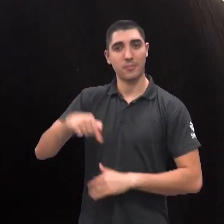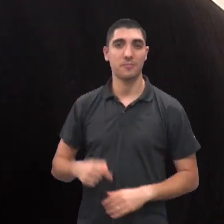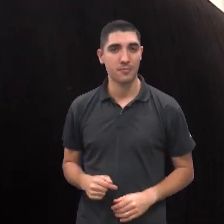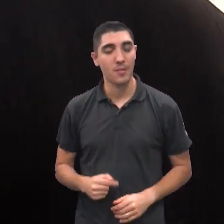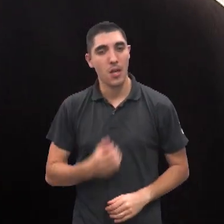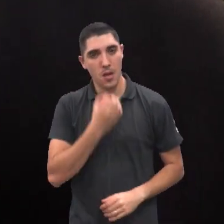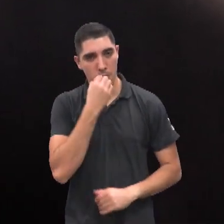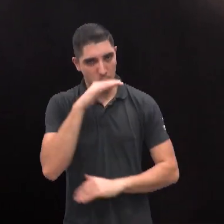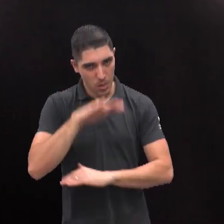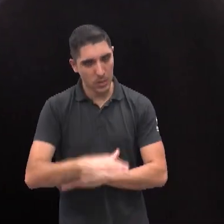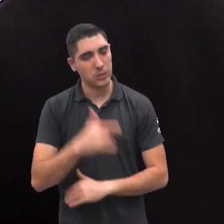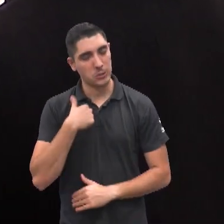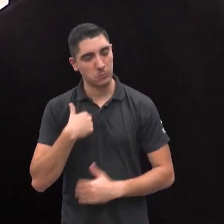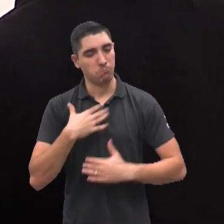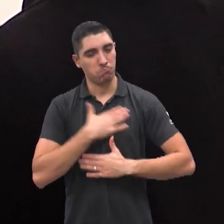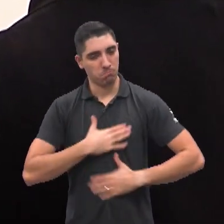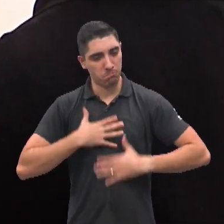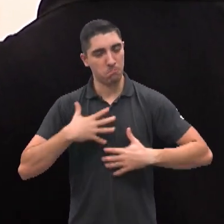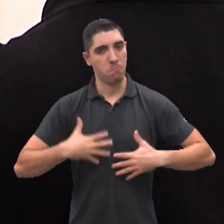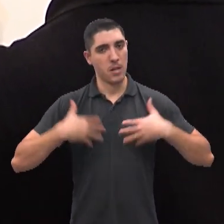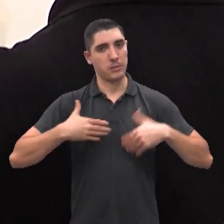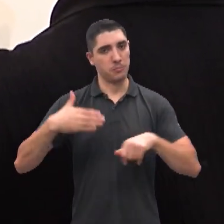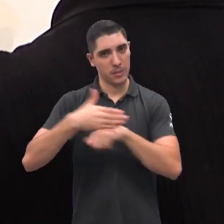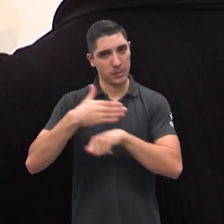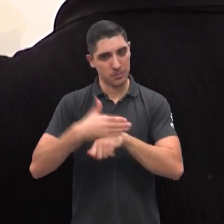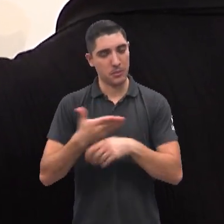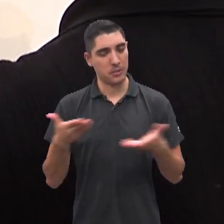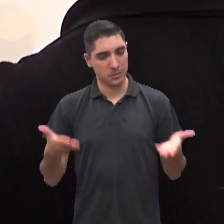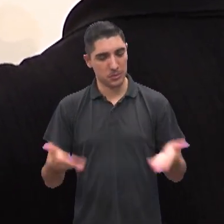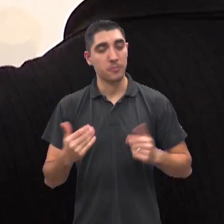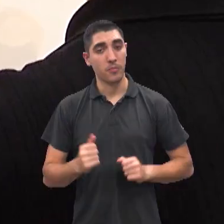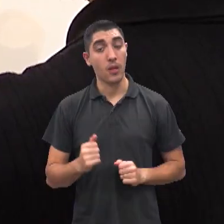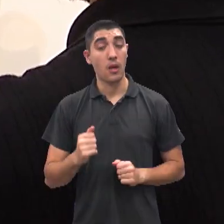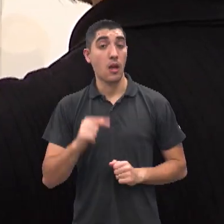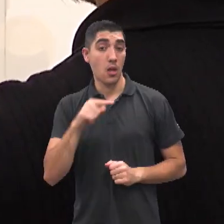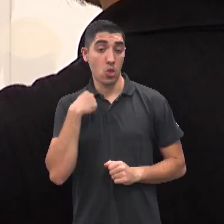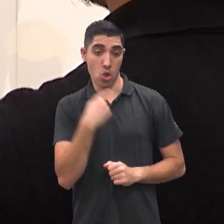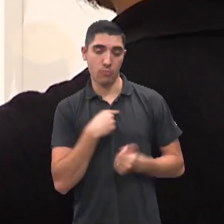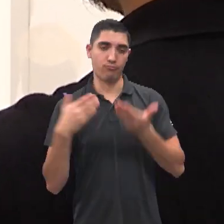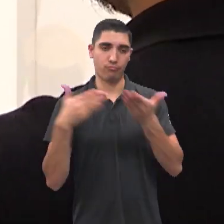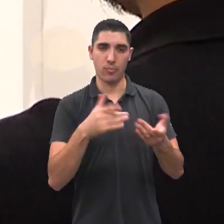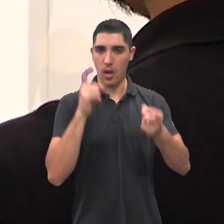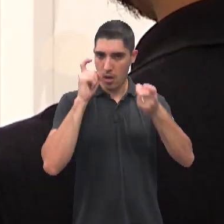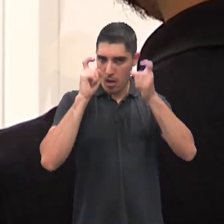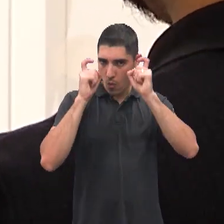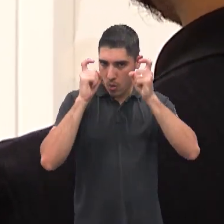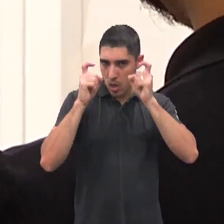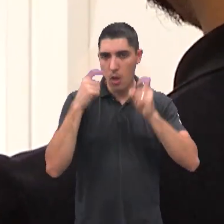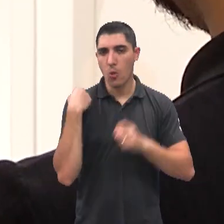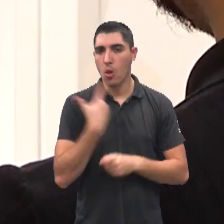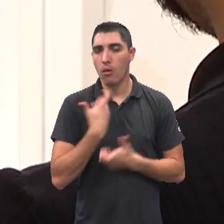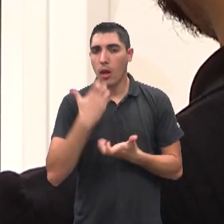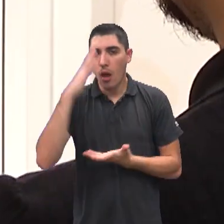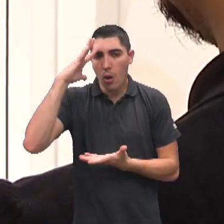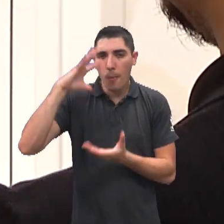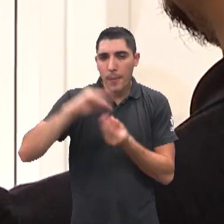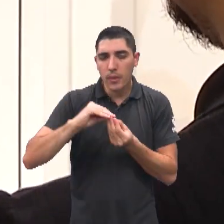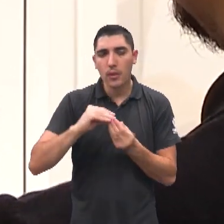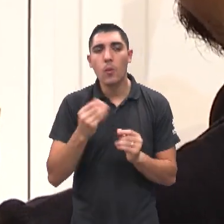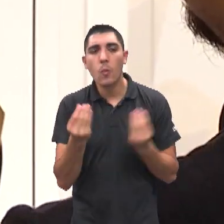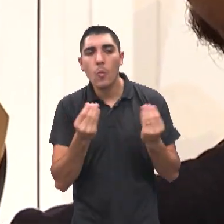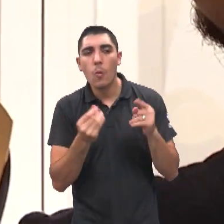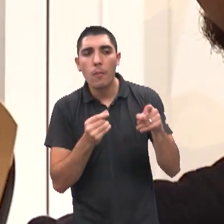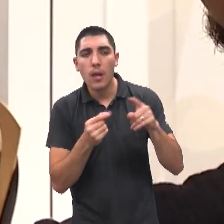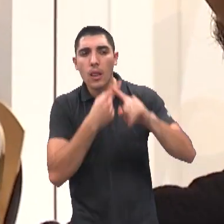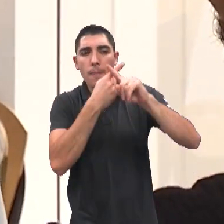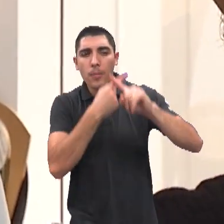falar com vocês, né? Na verdade, a gente foi para a reunião dessa semana meio que para entender como seria esse novo